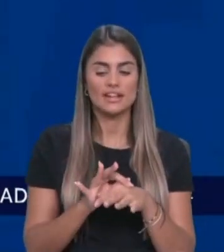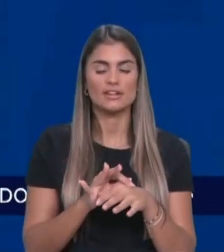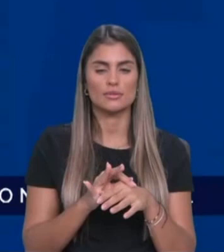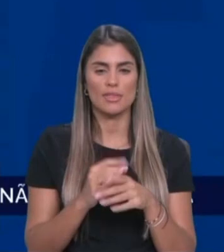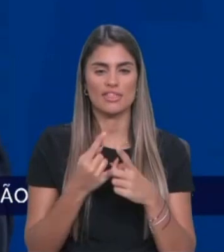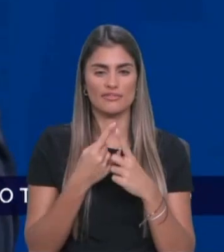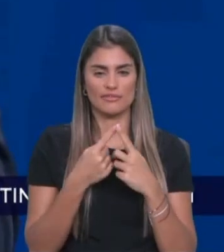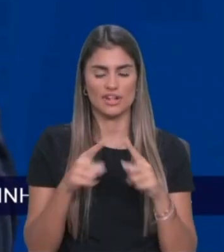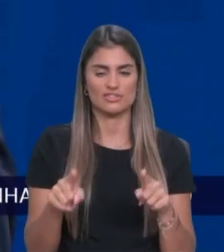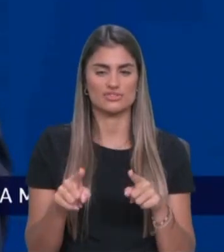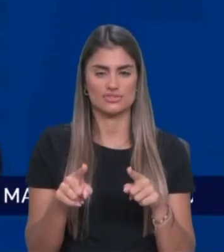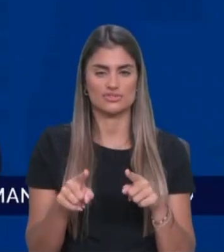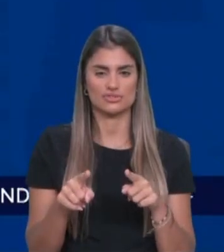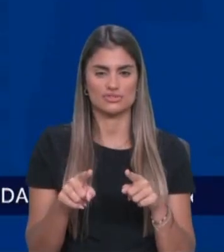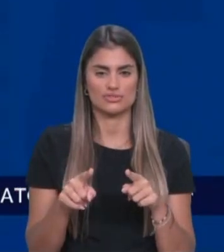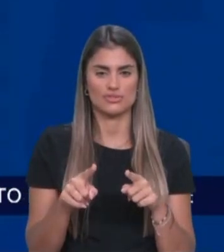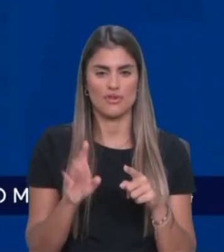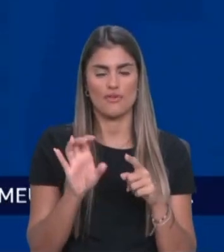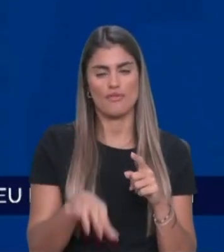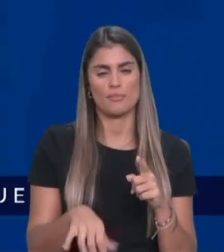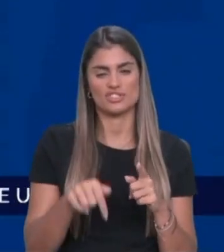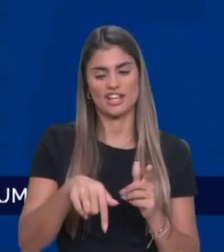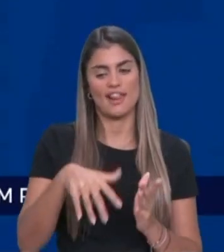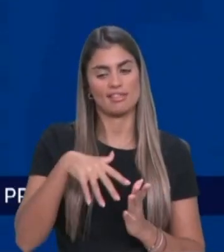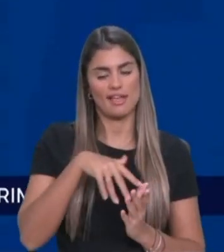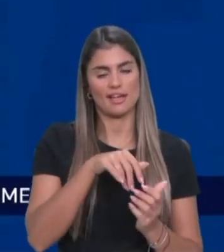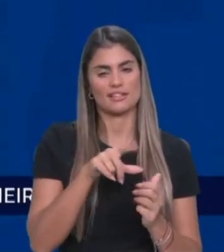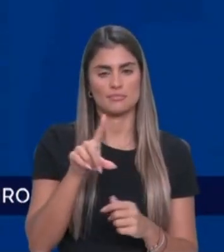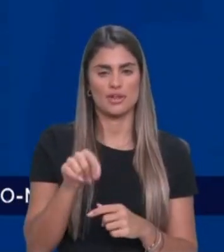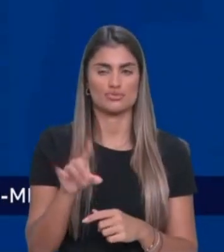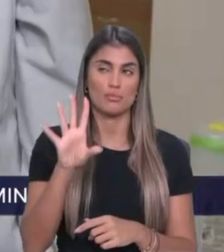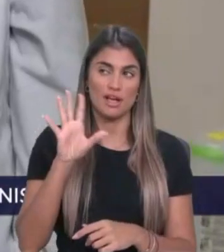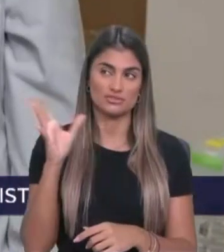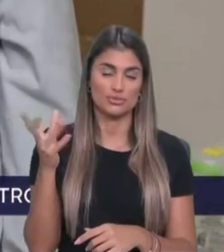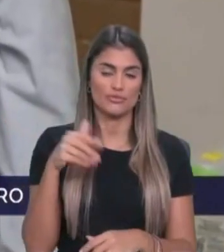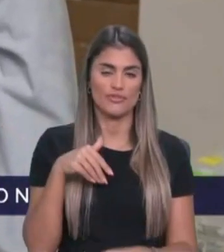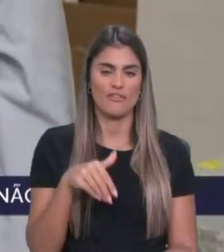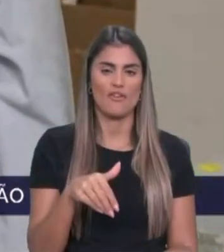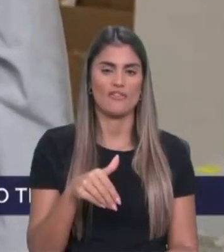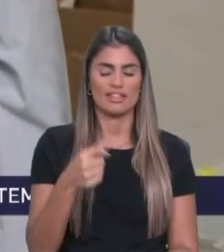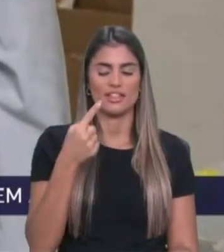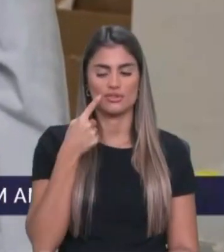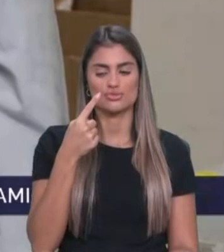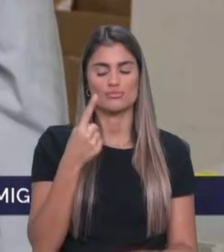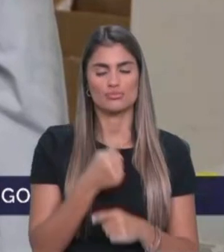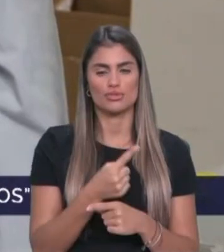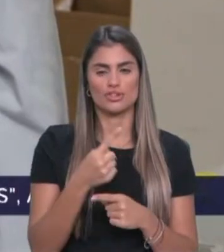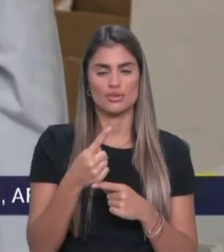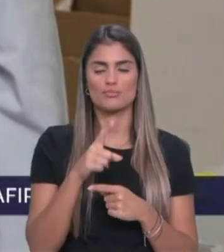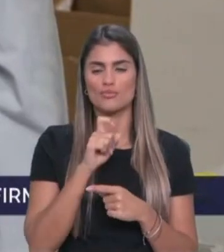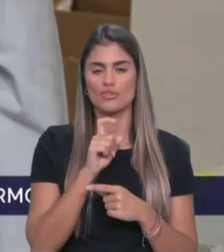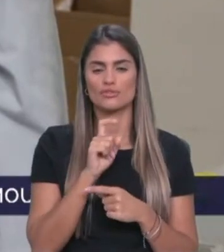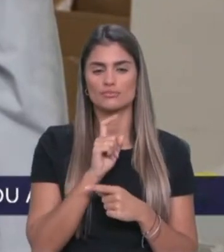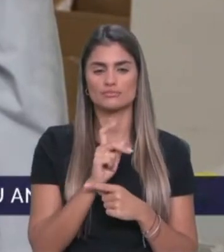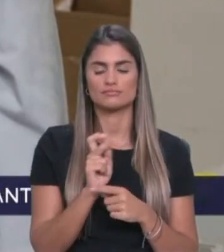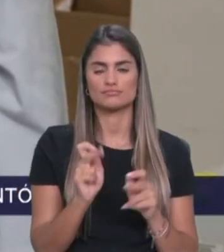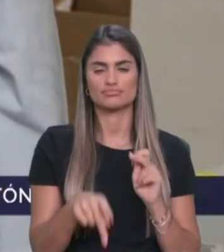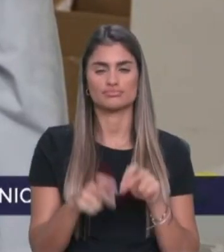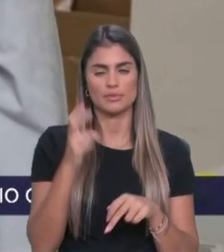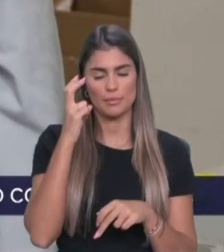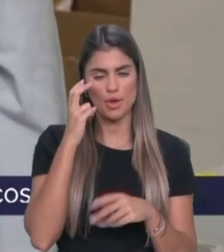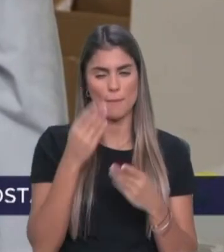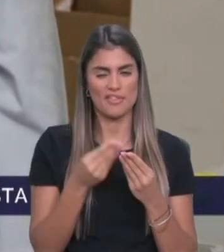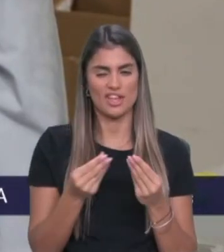de aplicações na Terra, mas também no espaço. Portanto, vamos estar atentos porque daqui podem vir biomateriais